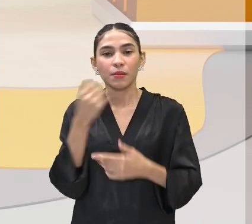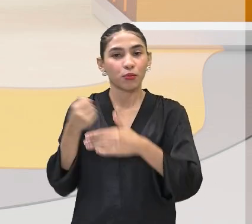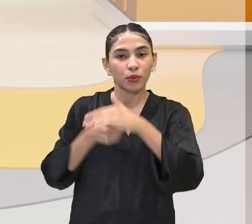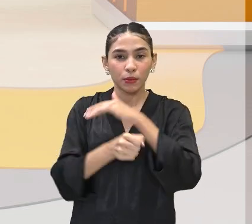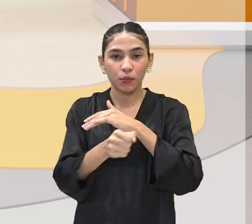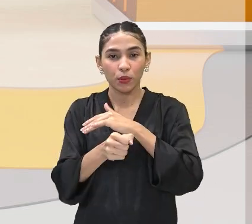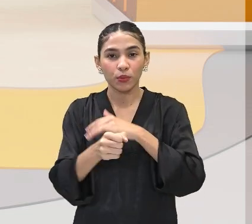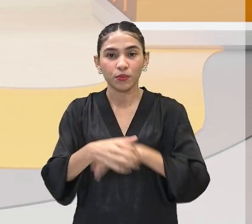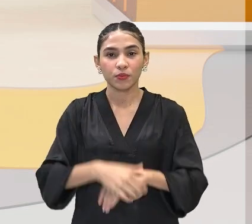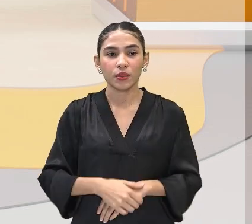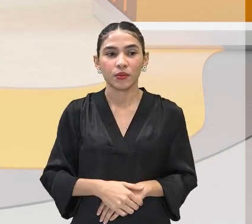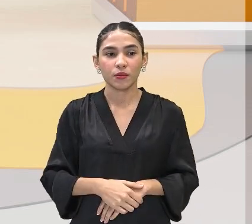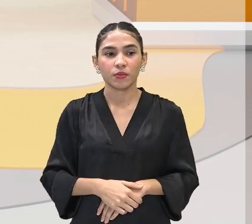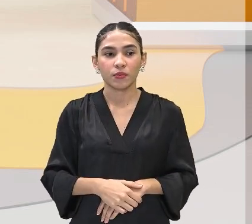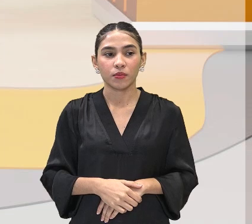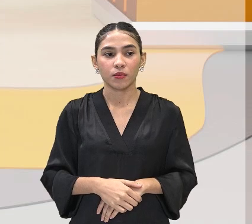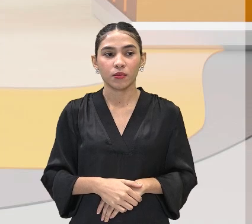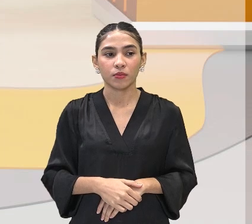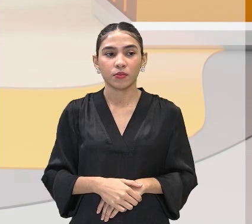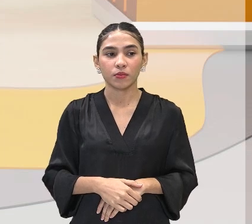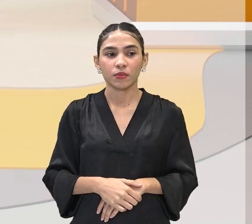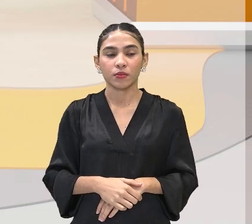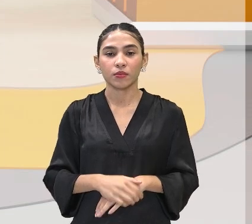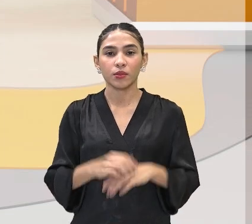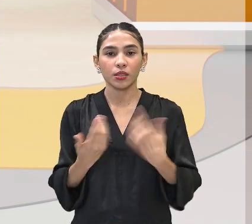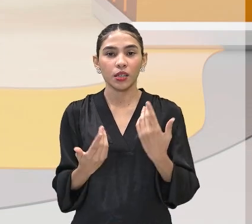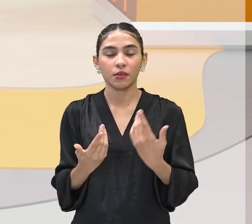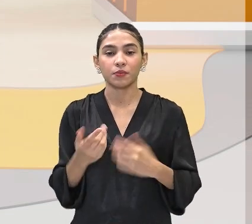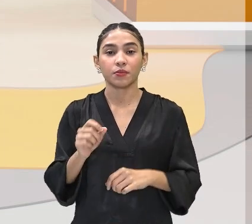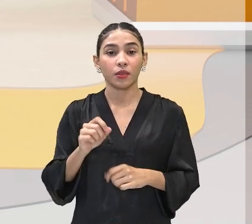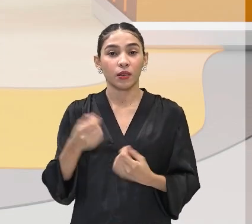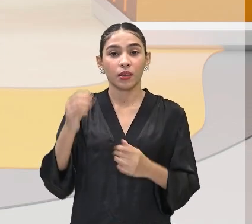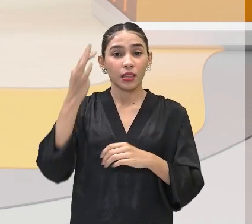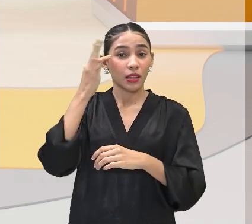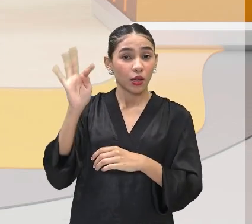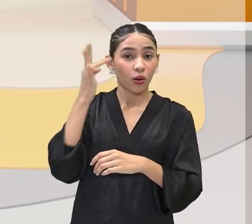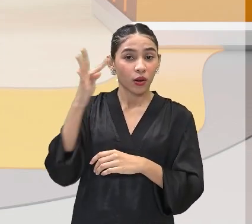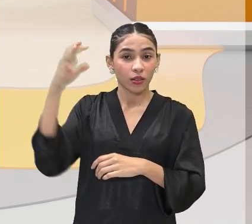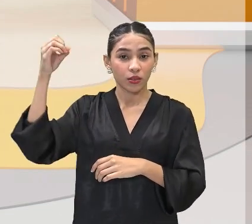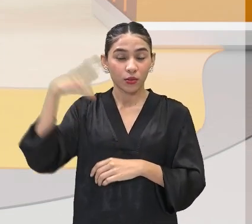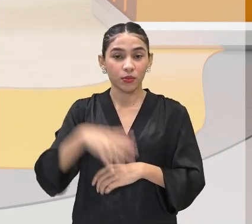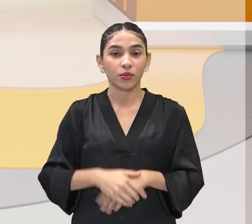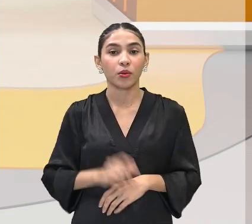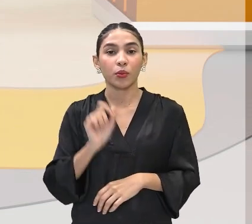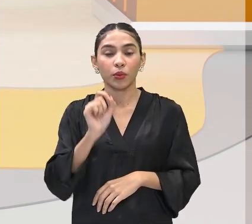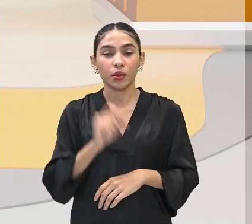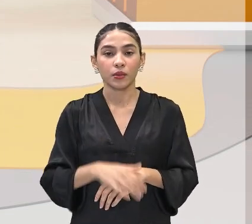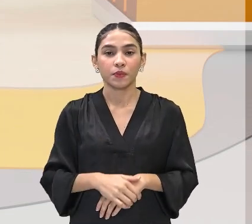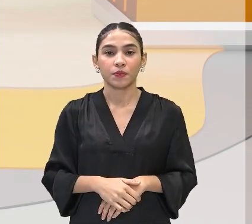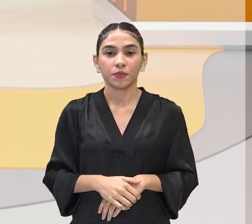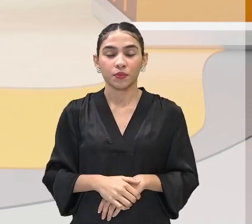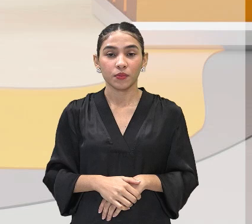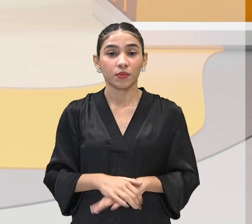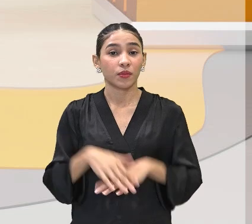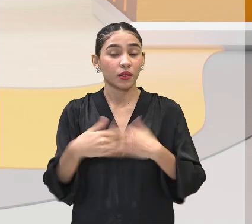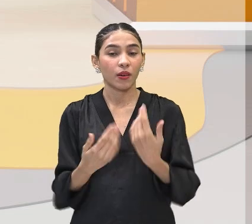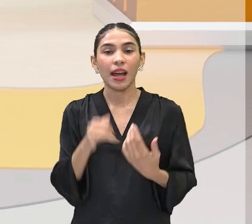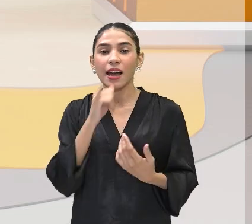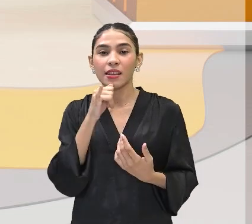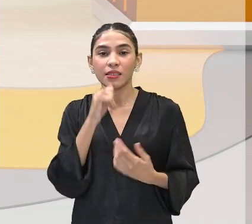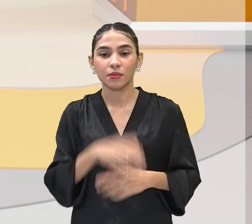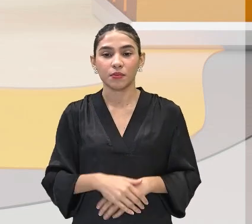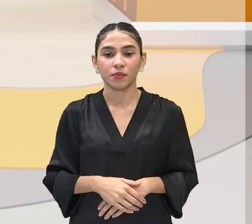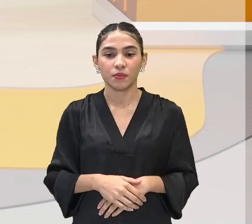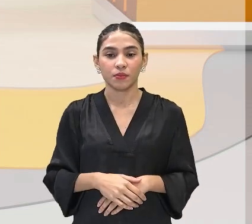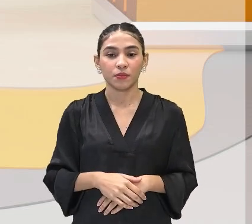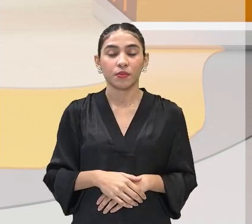da concepção desse teórico iluminista, ele vai compreender que as